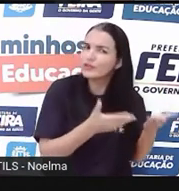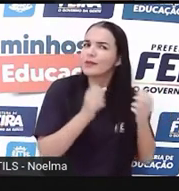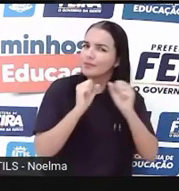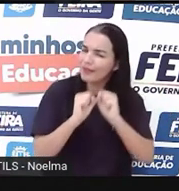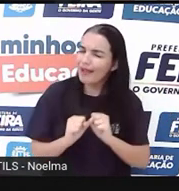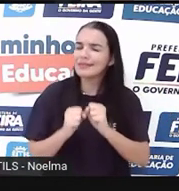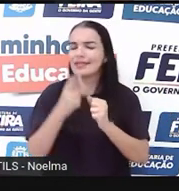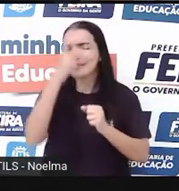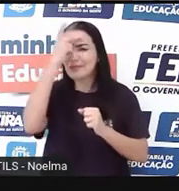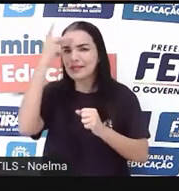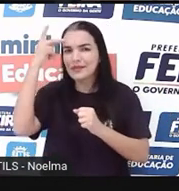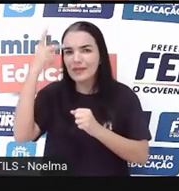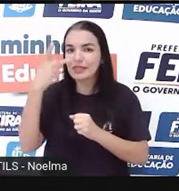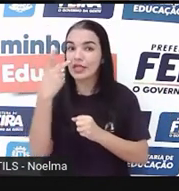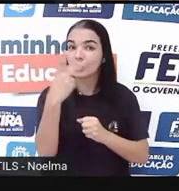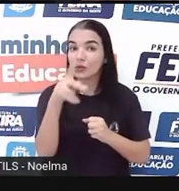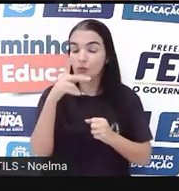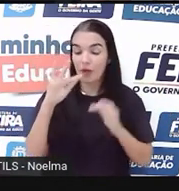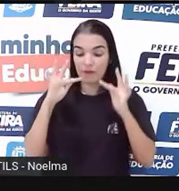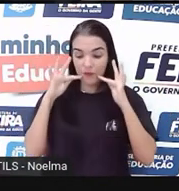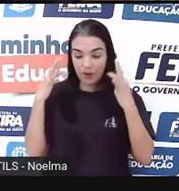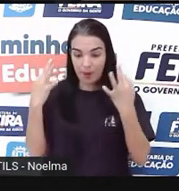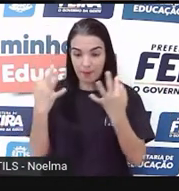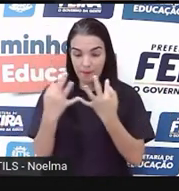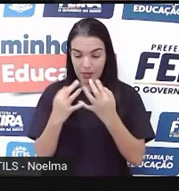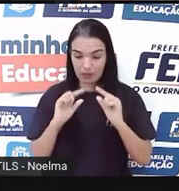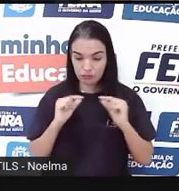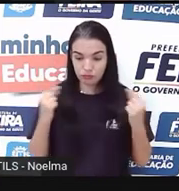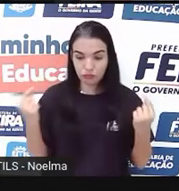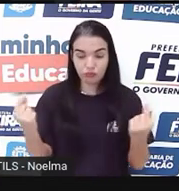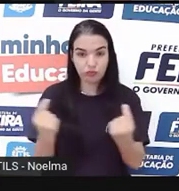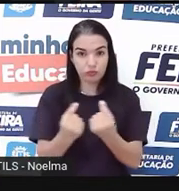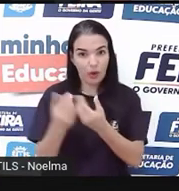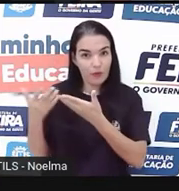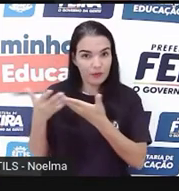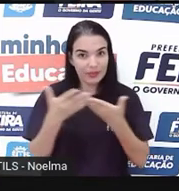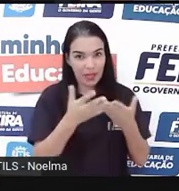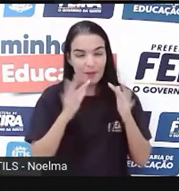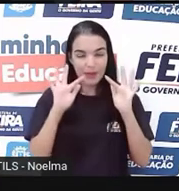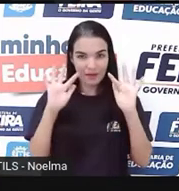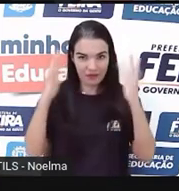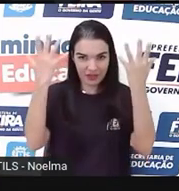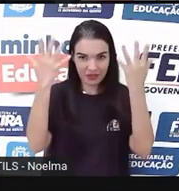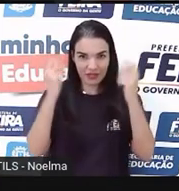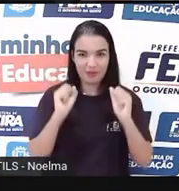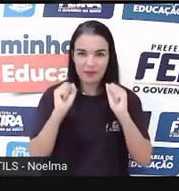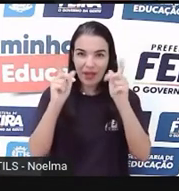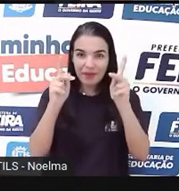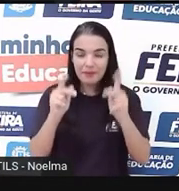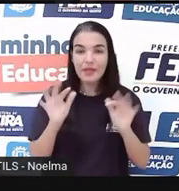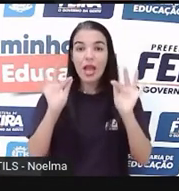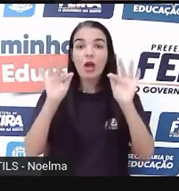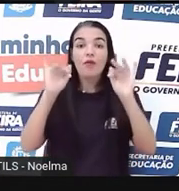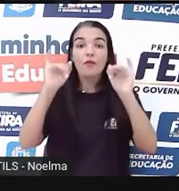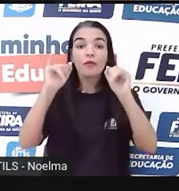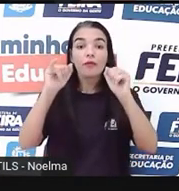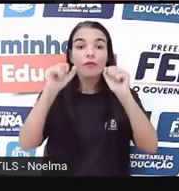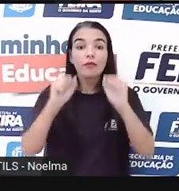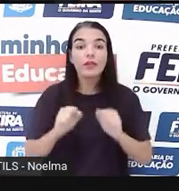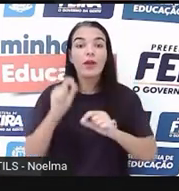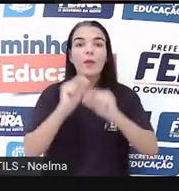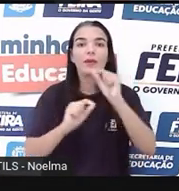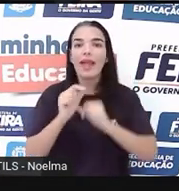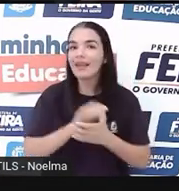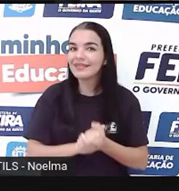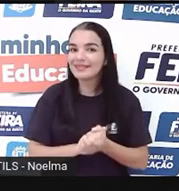as pessoas do seu ciclo familiar que você vai convidar para esta festa. E, por fim, os guests, que são